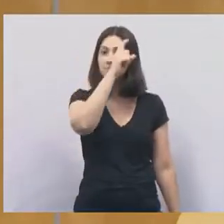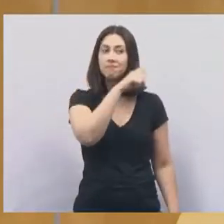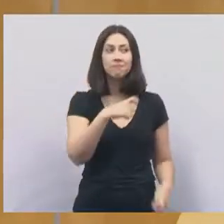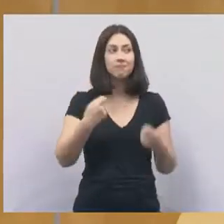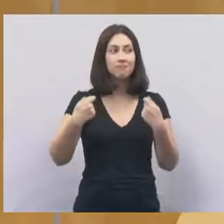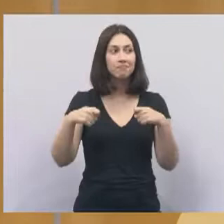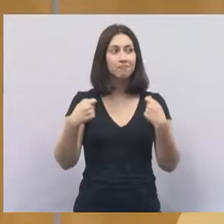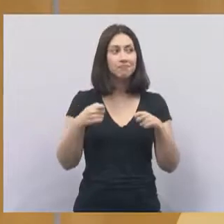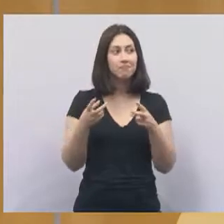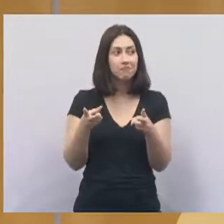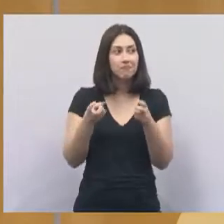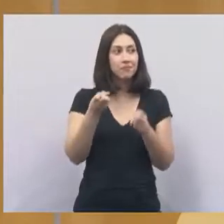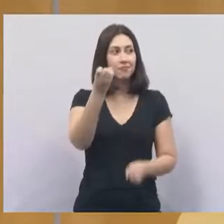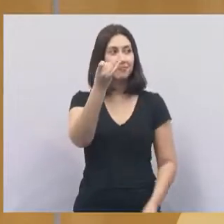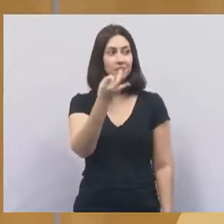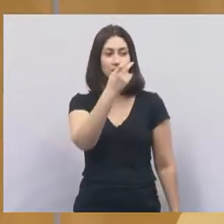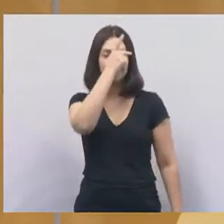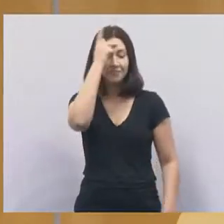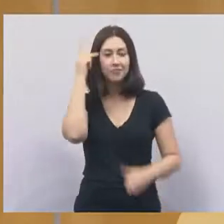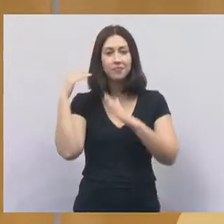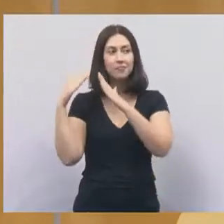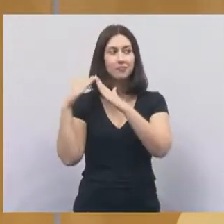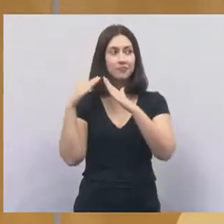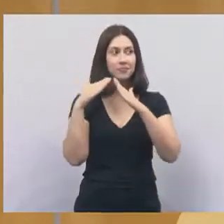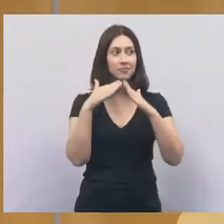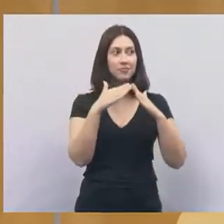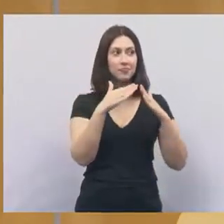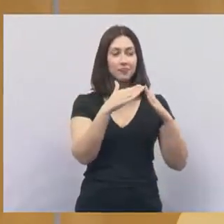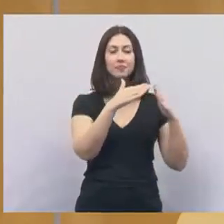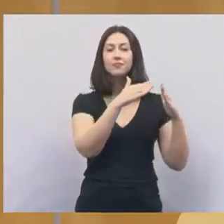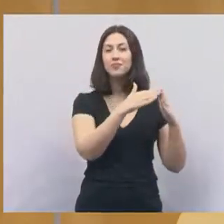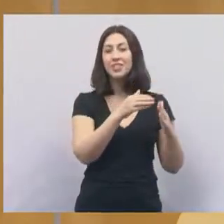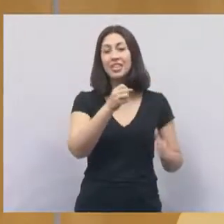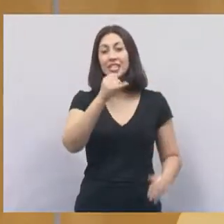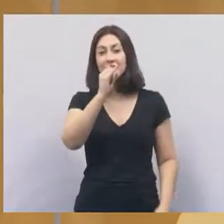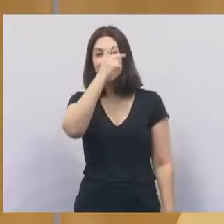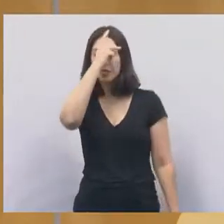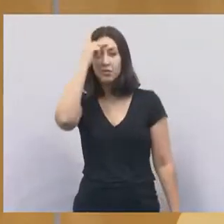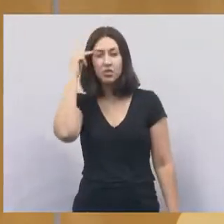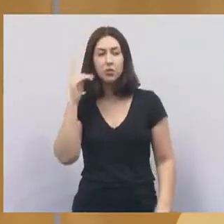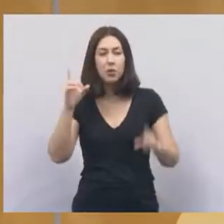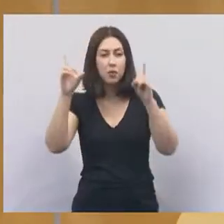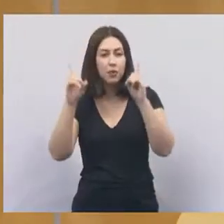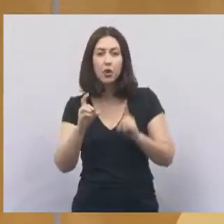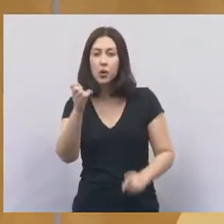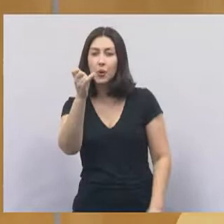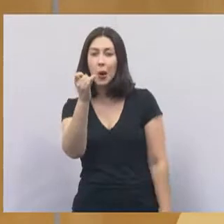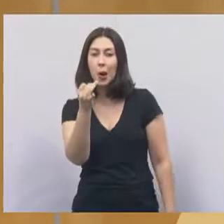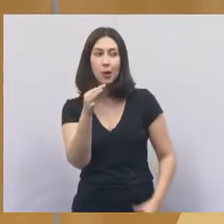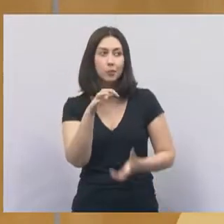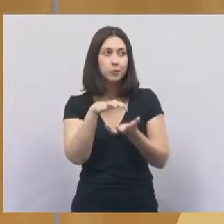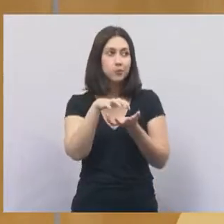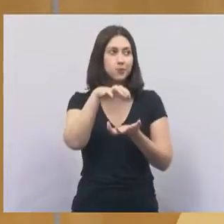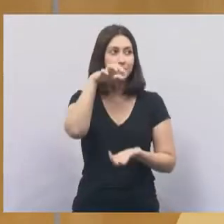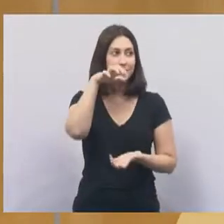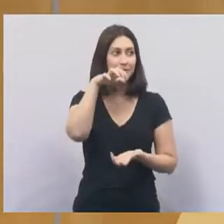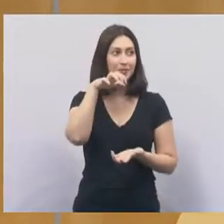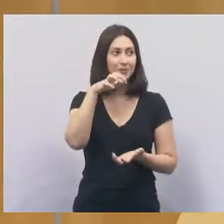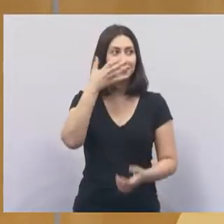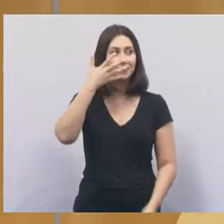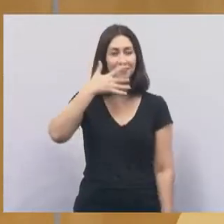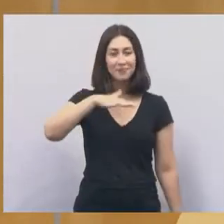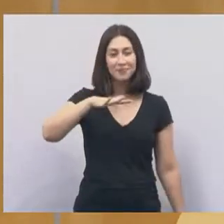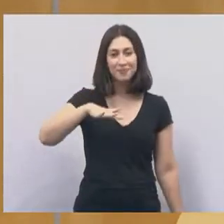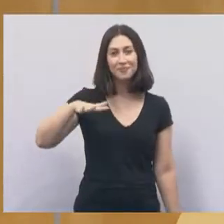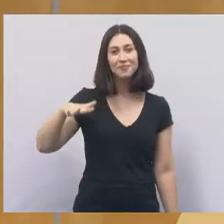identificar quantidade de moradores o perfil desse morador se nós temos pessoas com deficiência quantos idosos quantas crianças numa